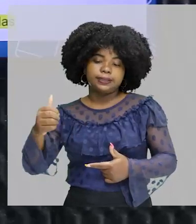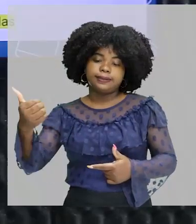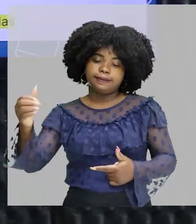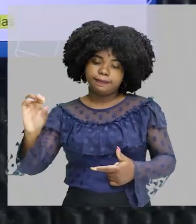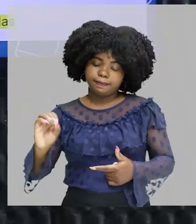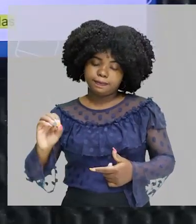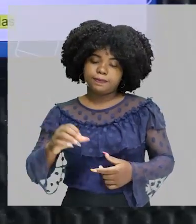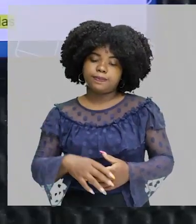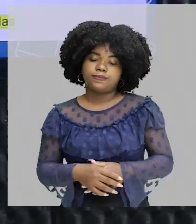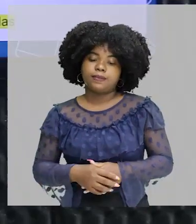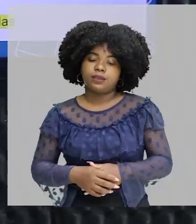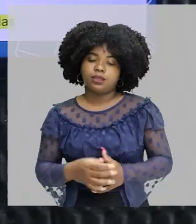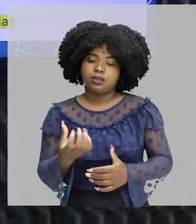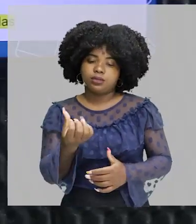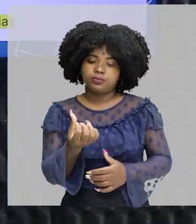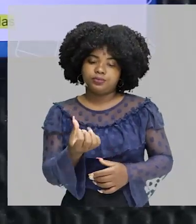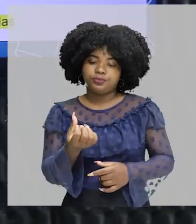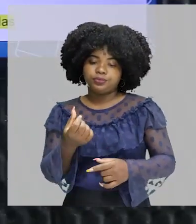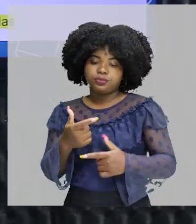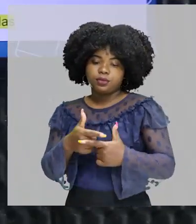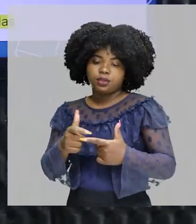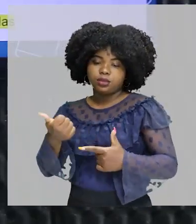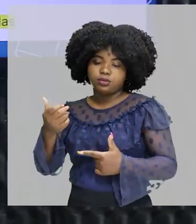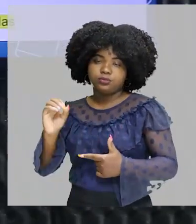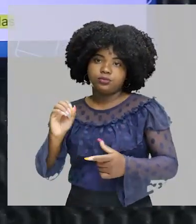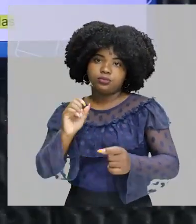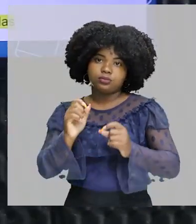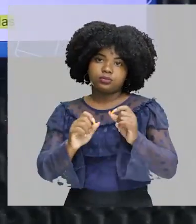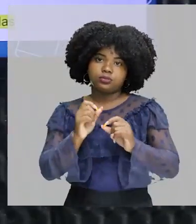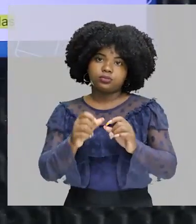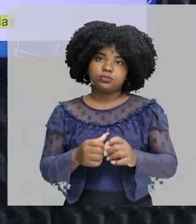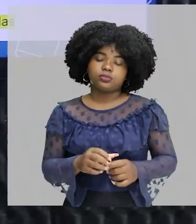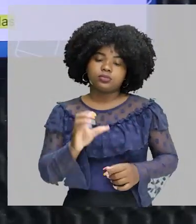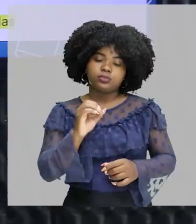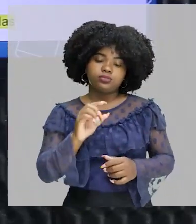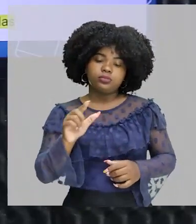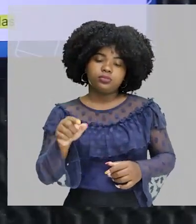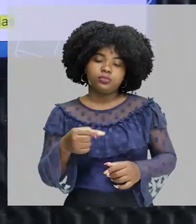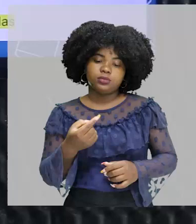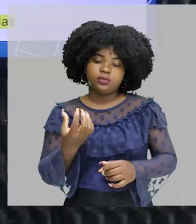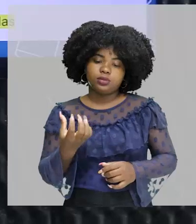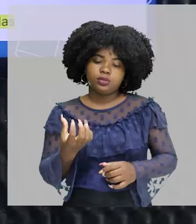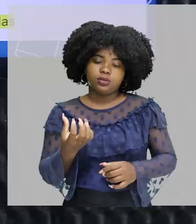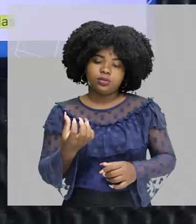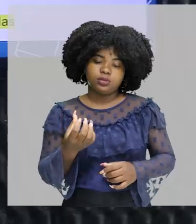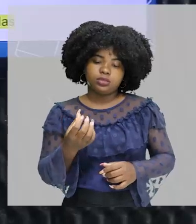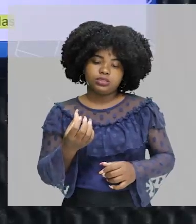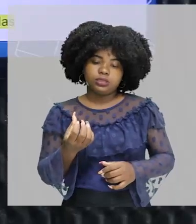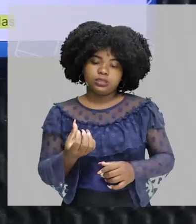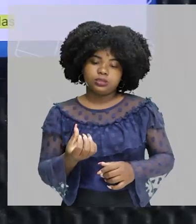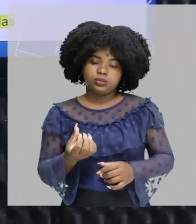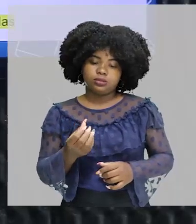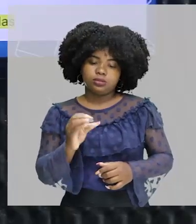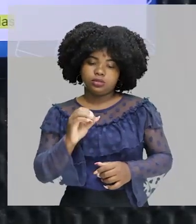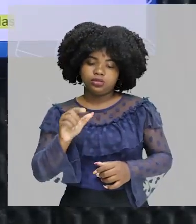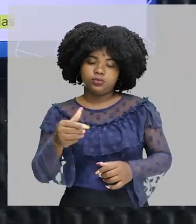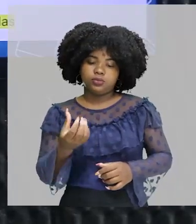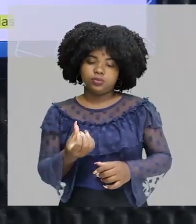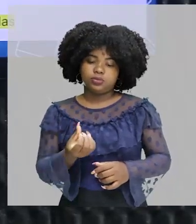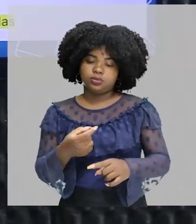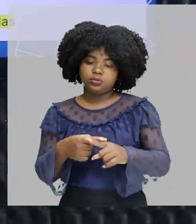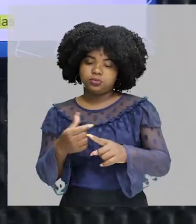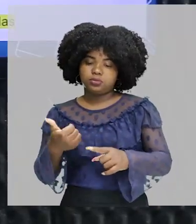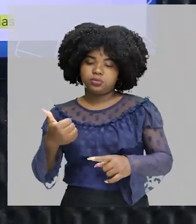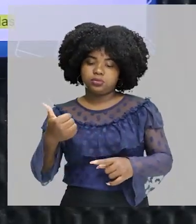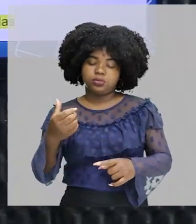só, 6 dividido por 10 vai dar 0,6. 0,6 vezes